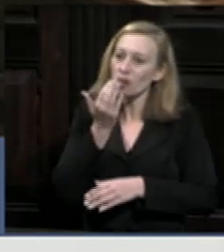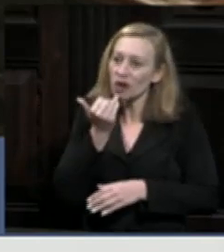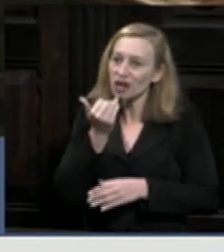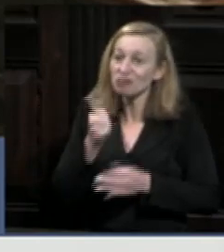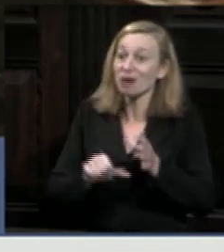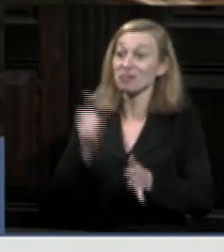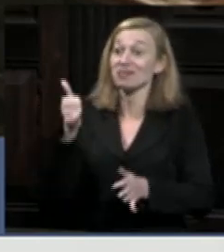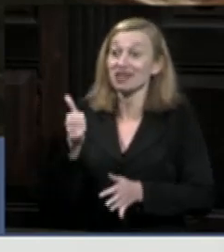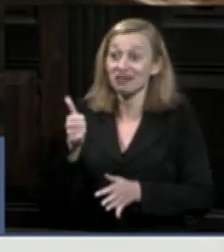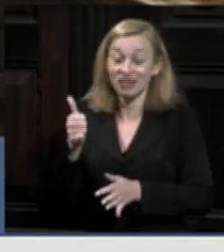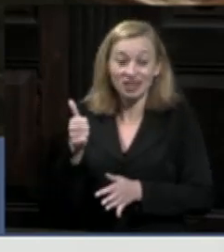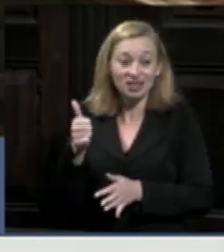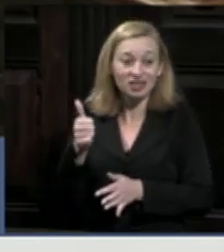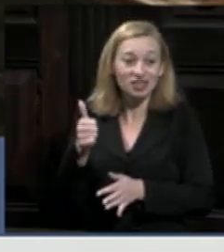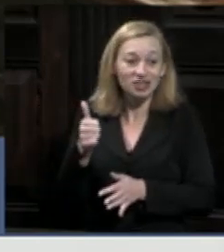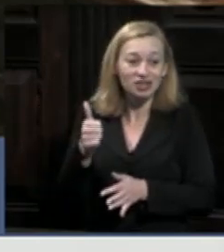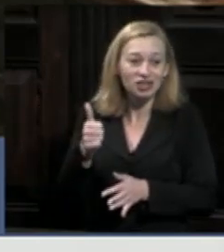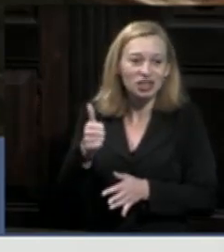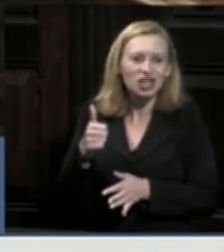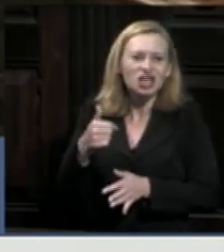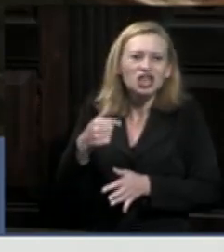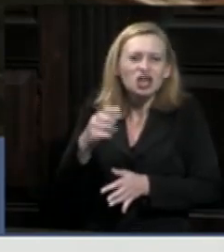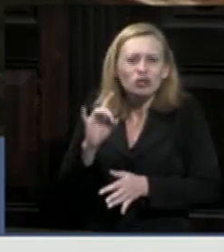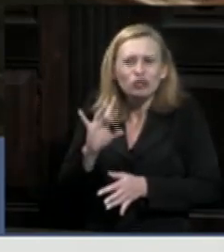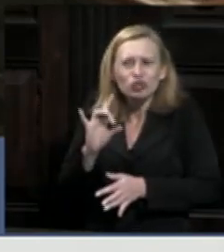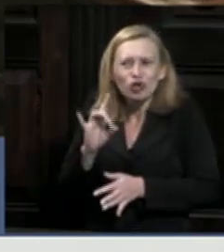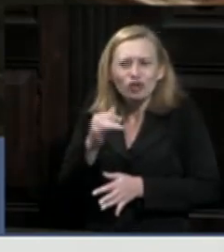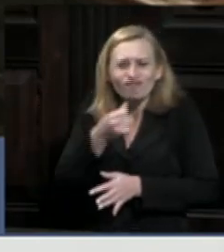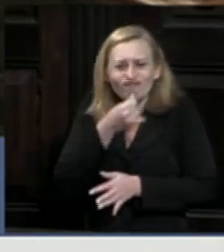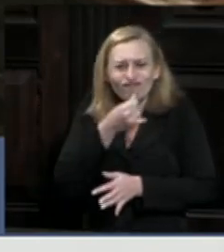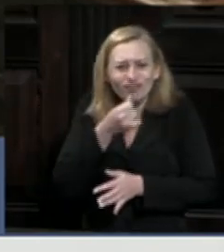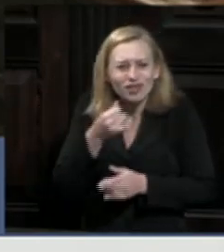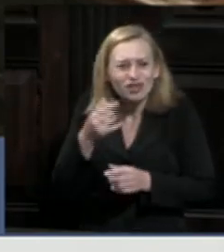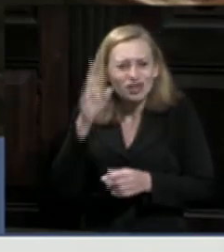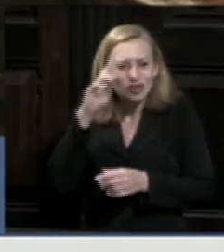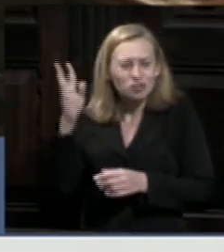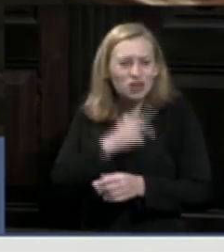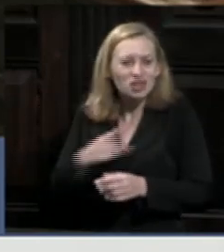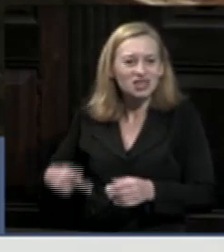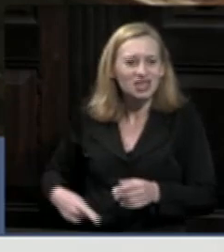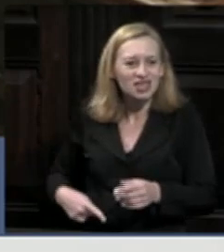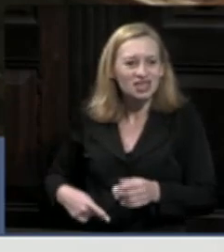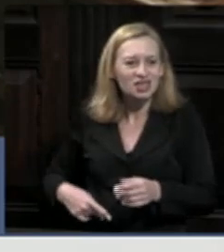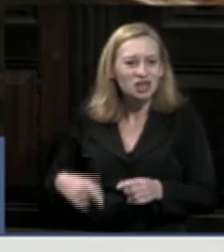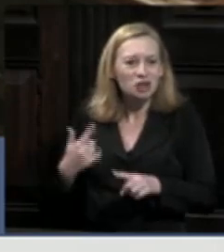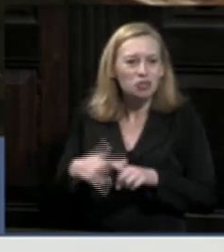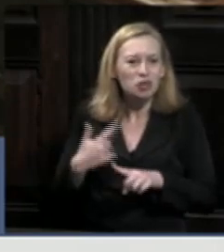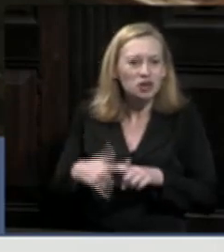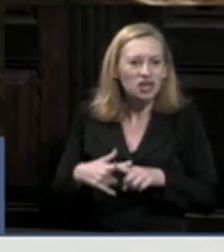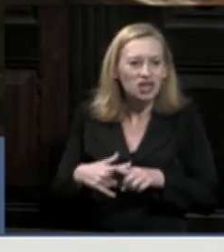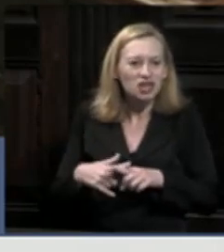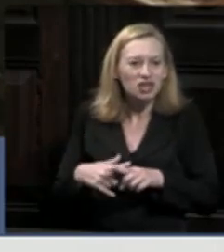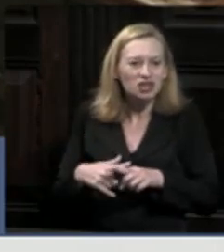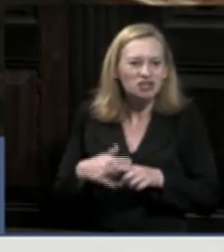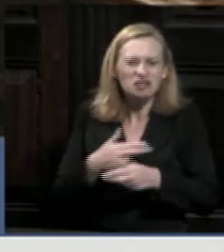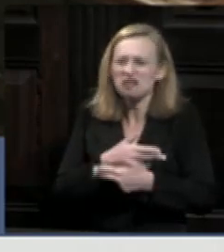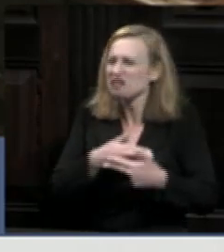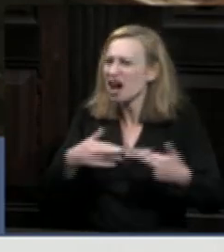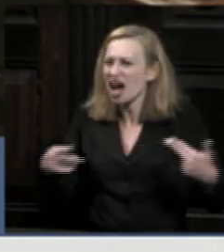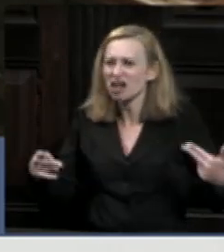vez e eu só lamento presidente porque grande parte da mídia muitos